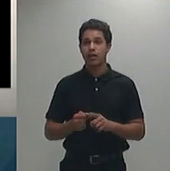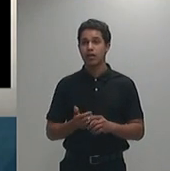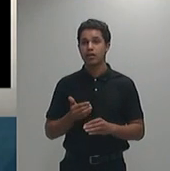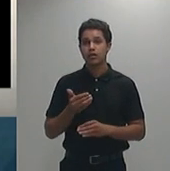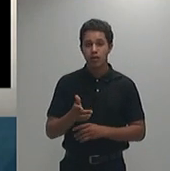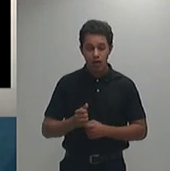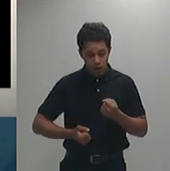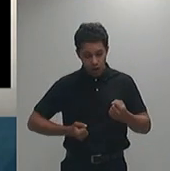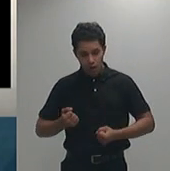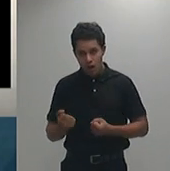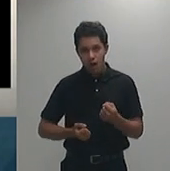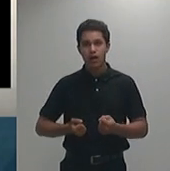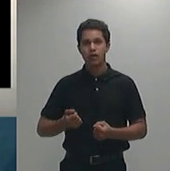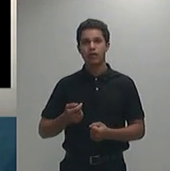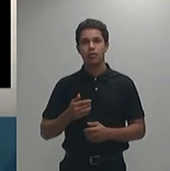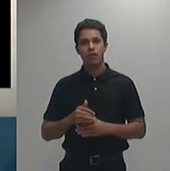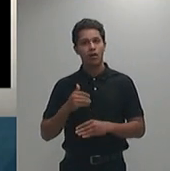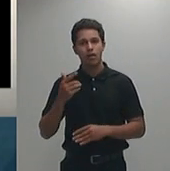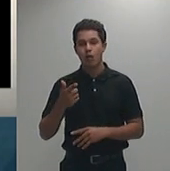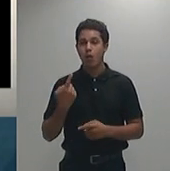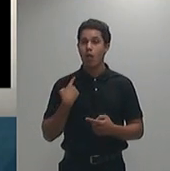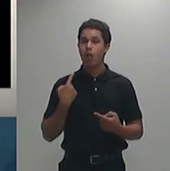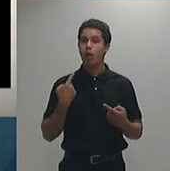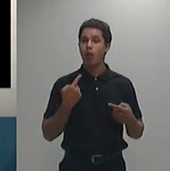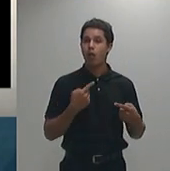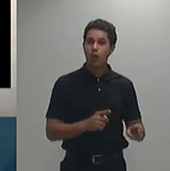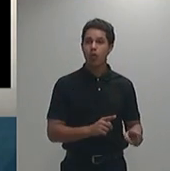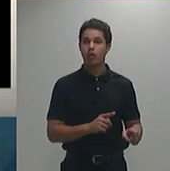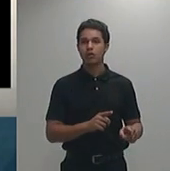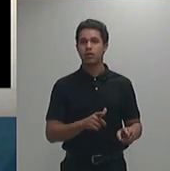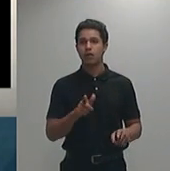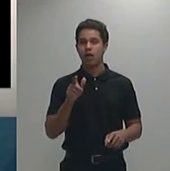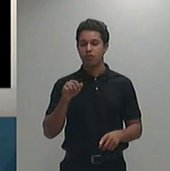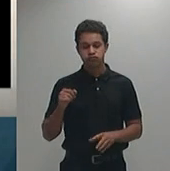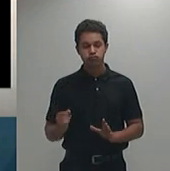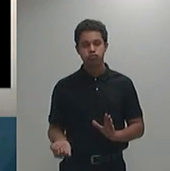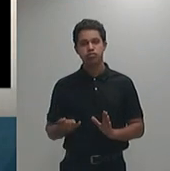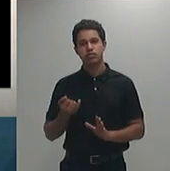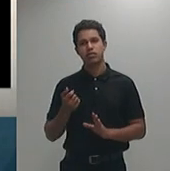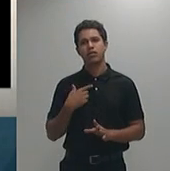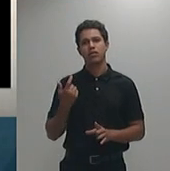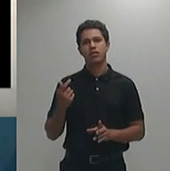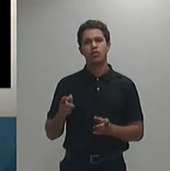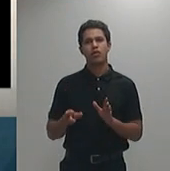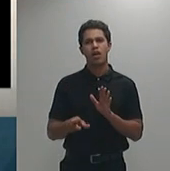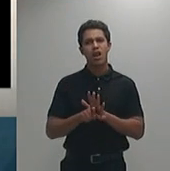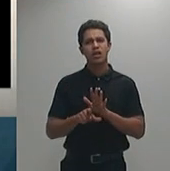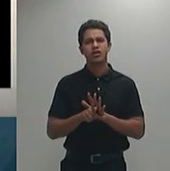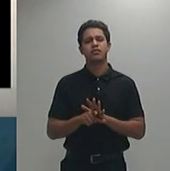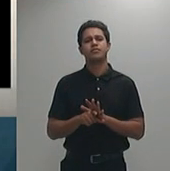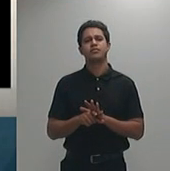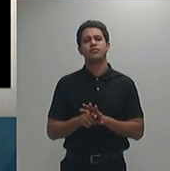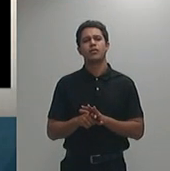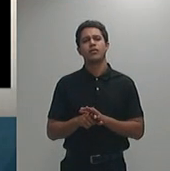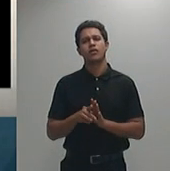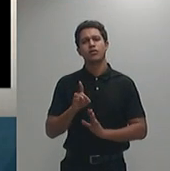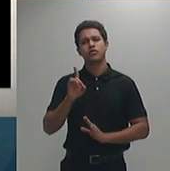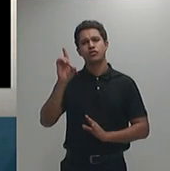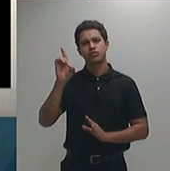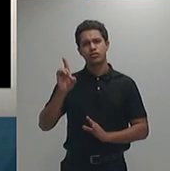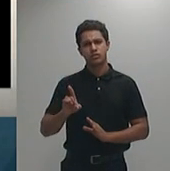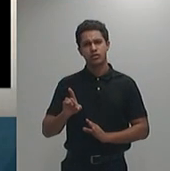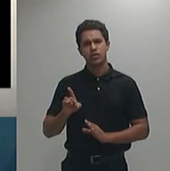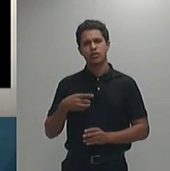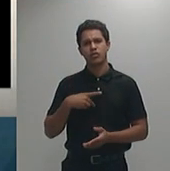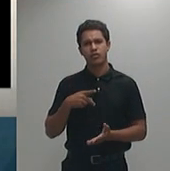correndo numa corrida contra a possibilidade do exercício legítimo é dos direitos dos